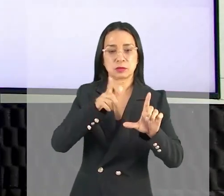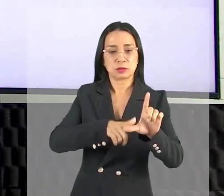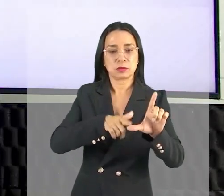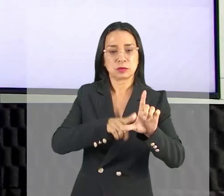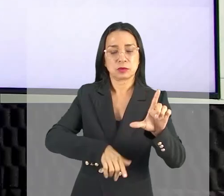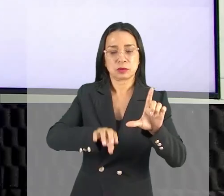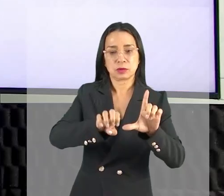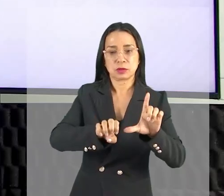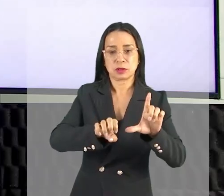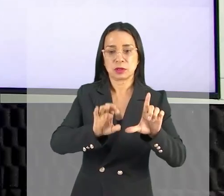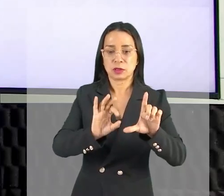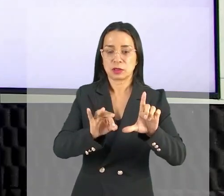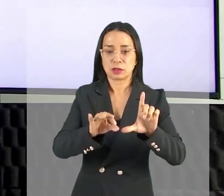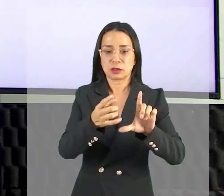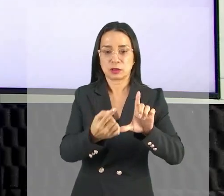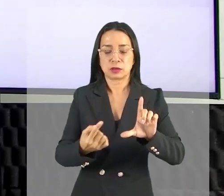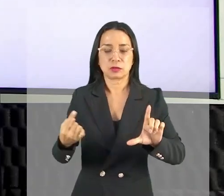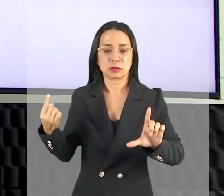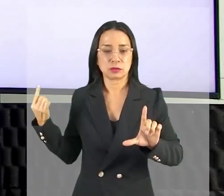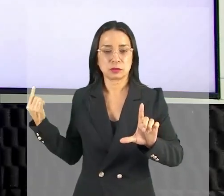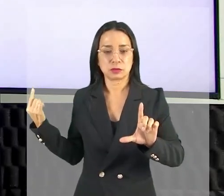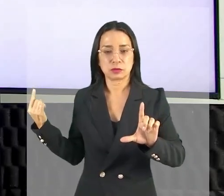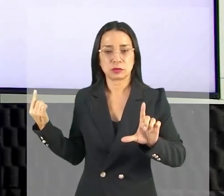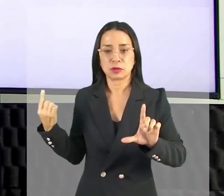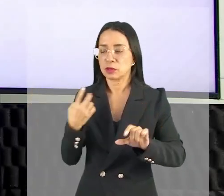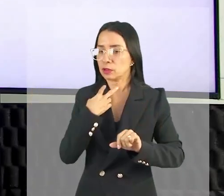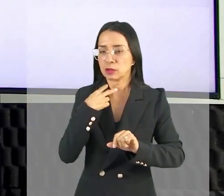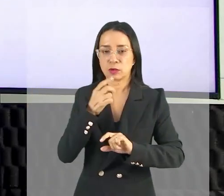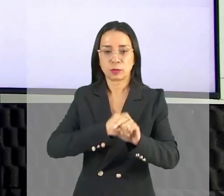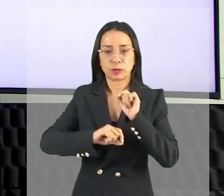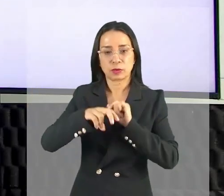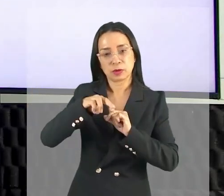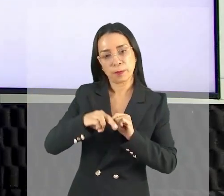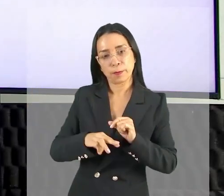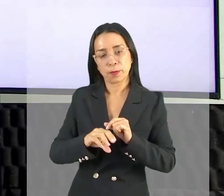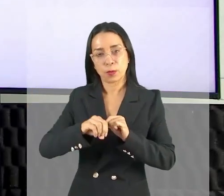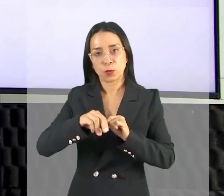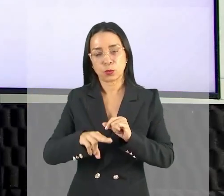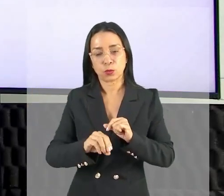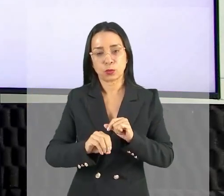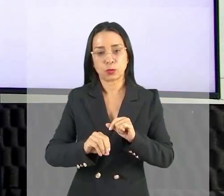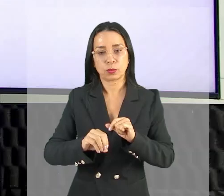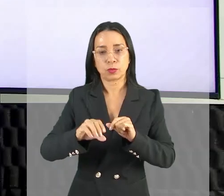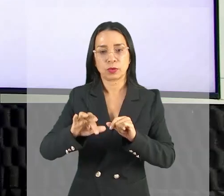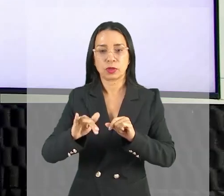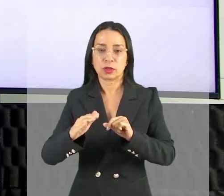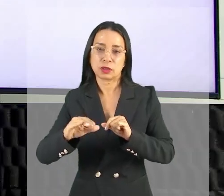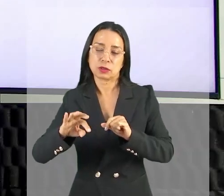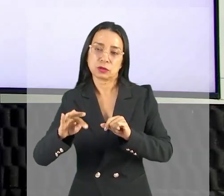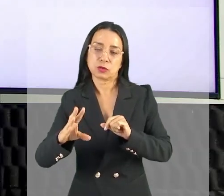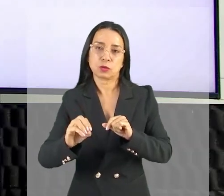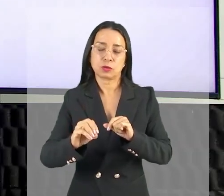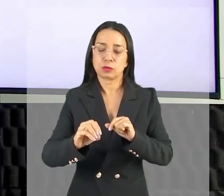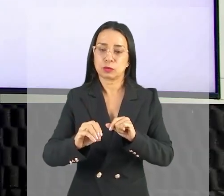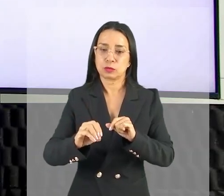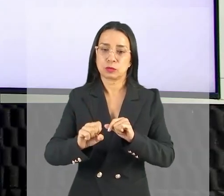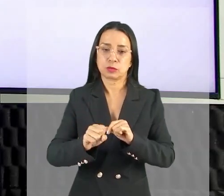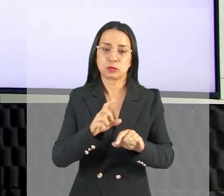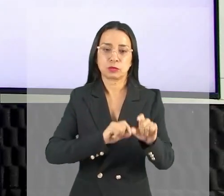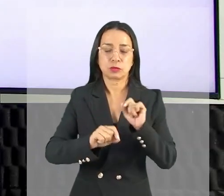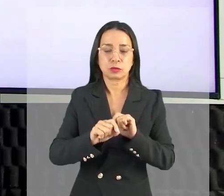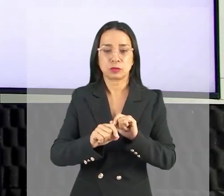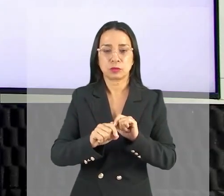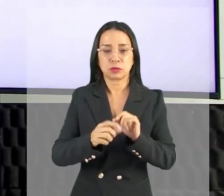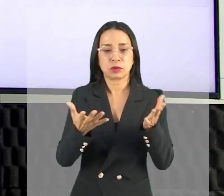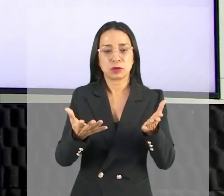porque está muito na cara. Eles não podem ser monofiléticos, né? O que a questão está dizendo? Que eles